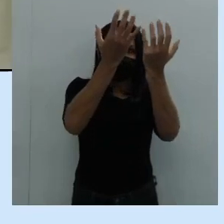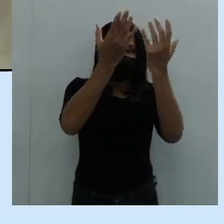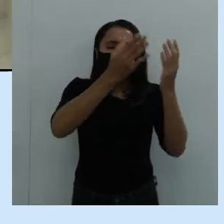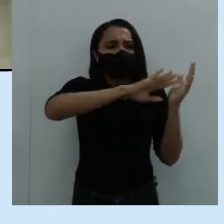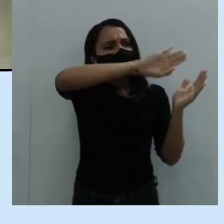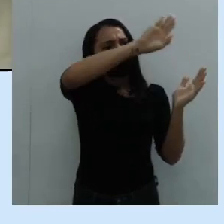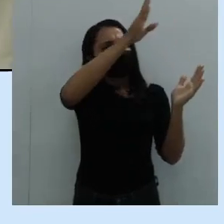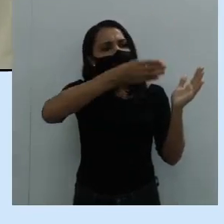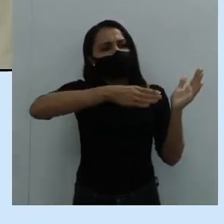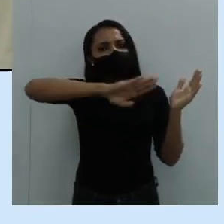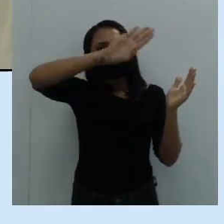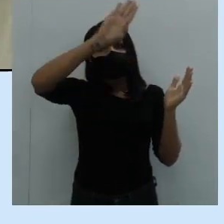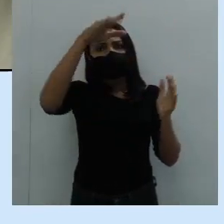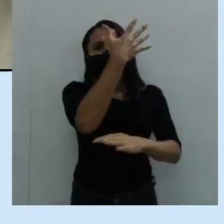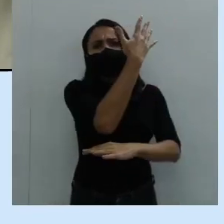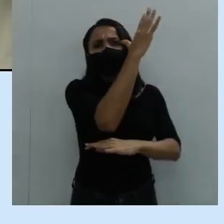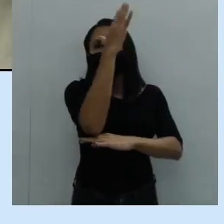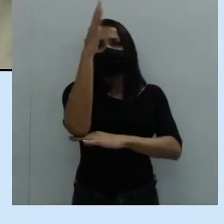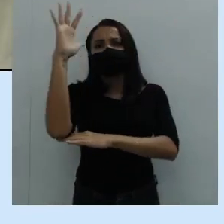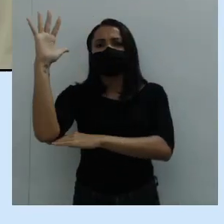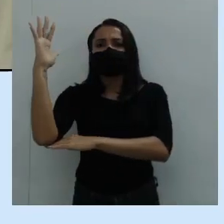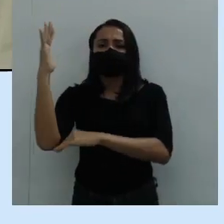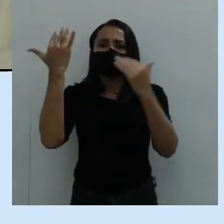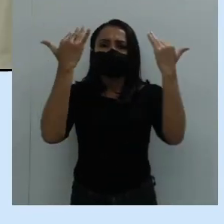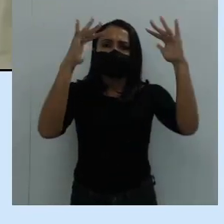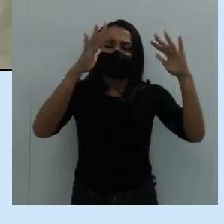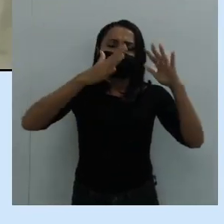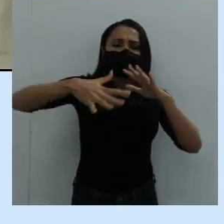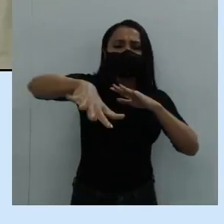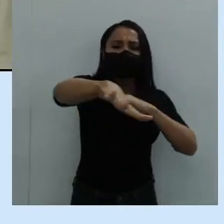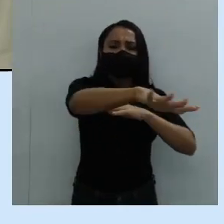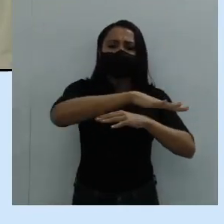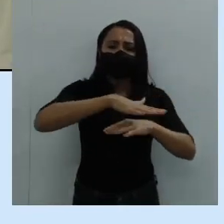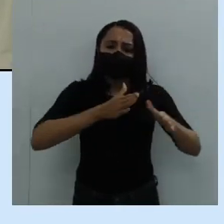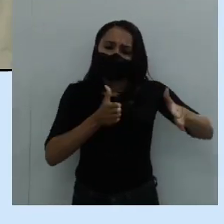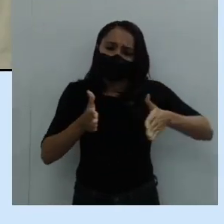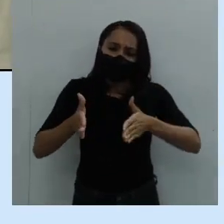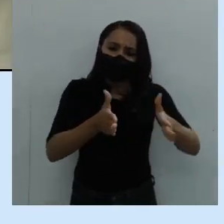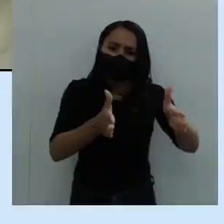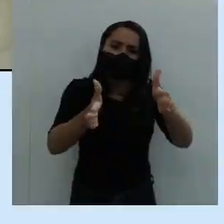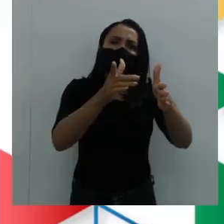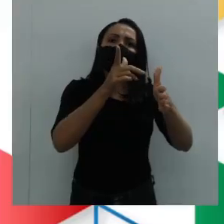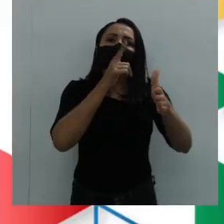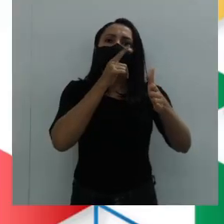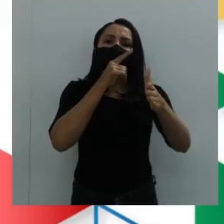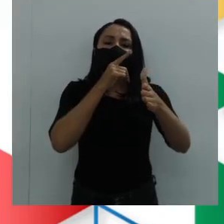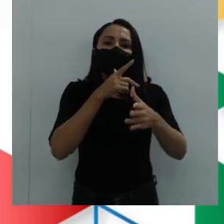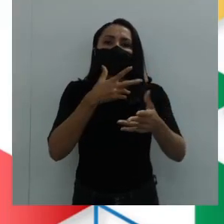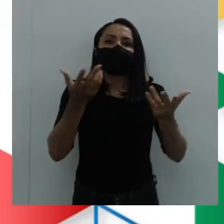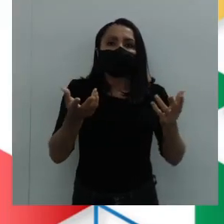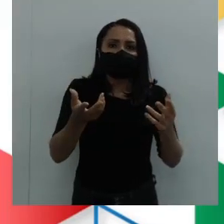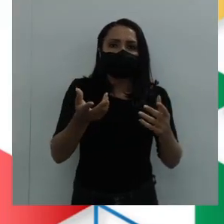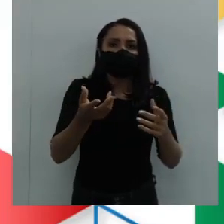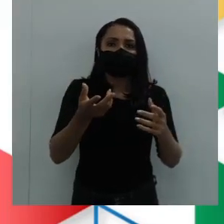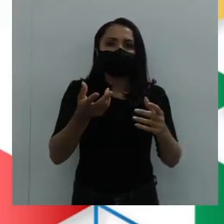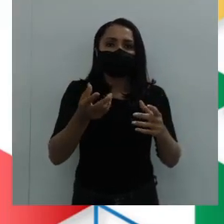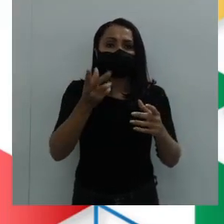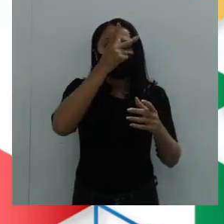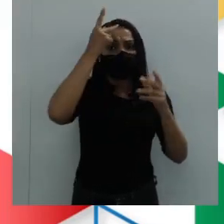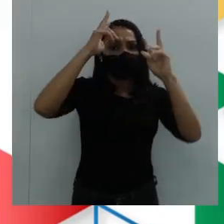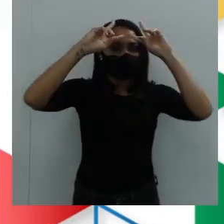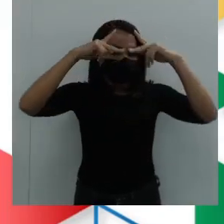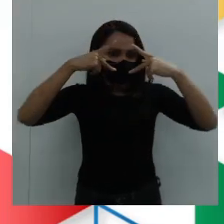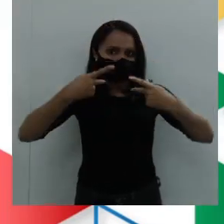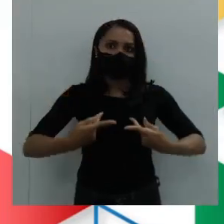a vegetação, os oceanos, os rios e aos fatores humanos, né?